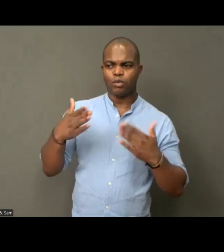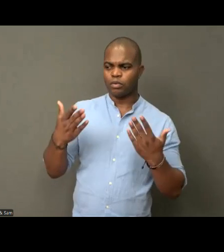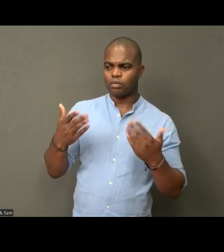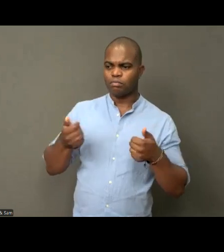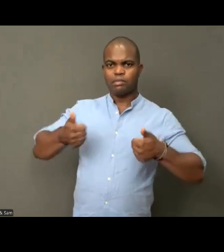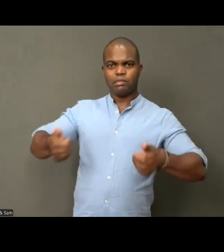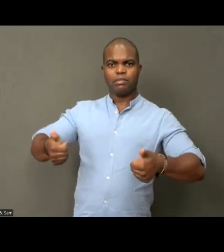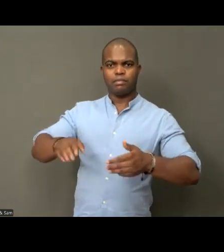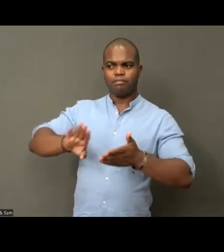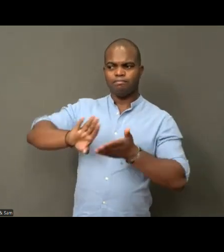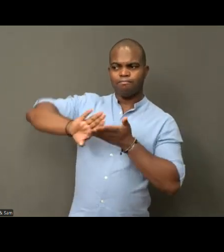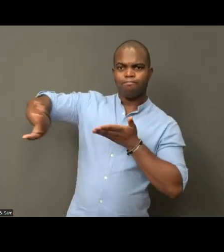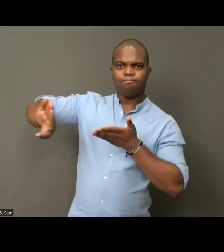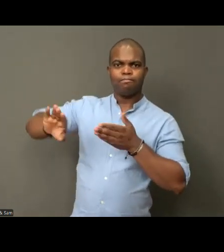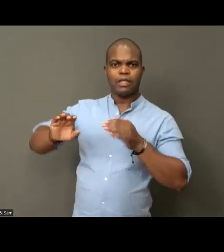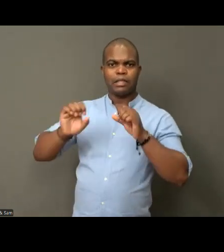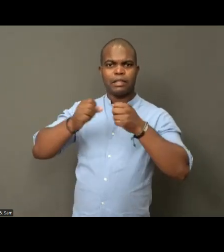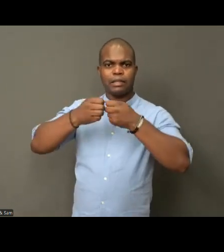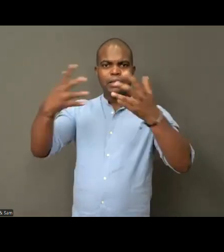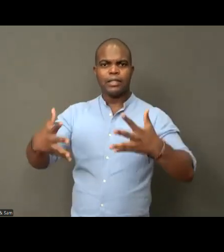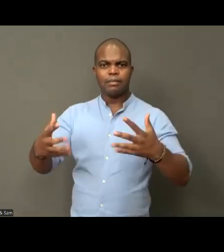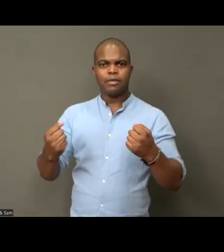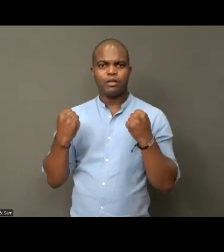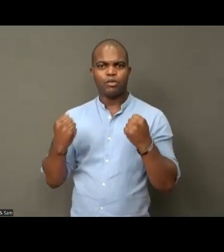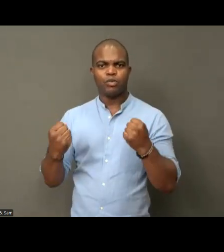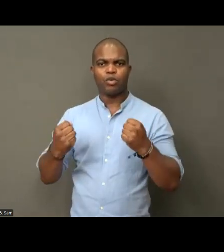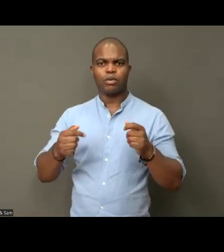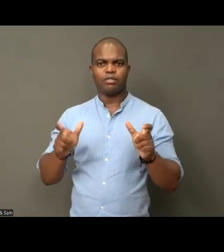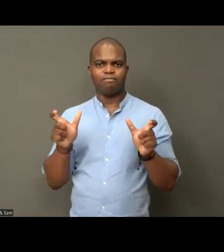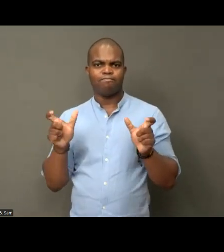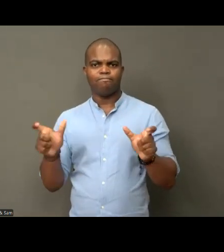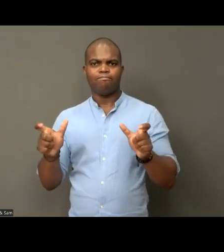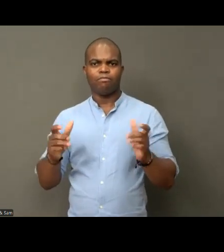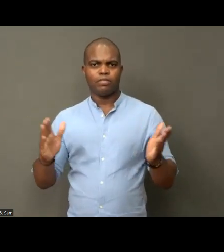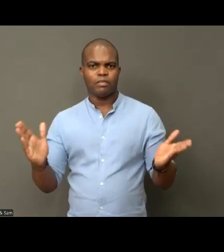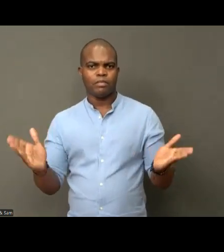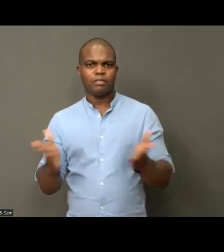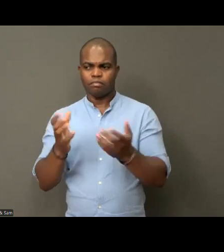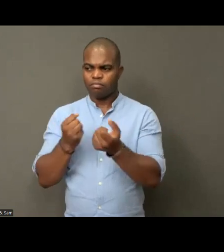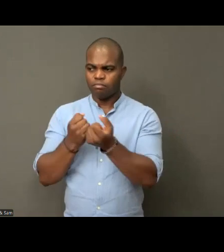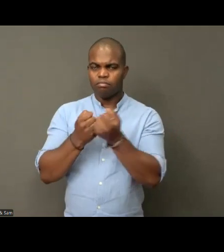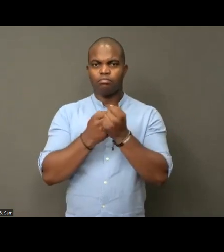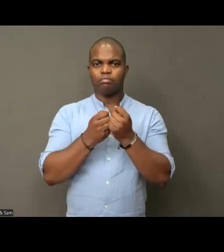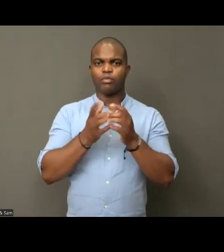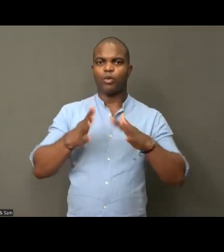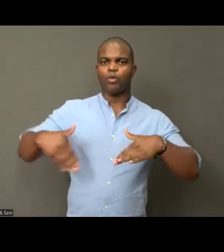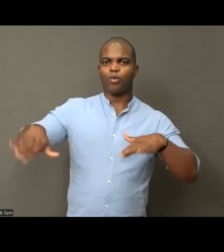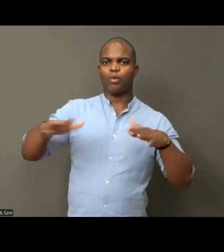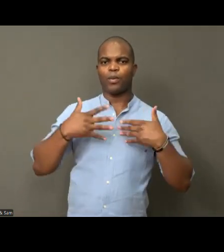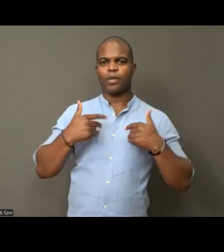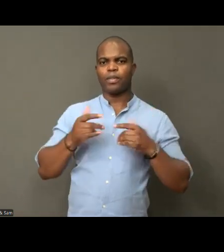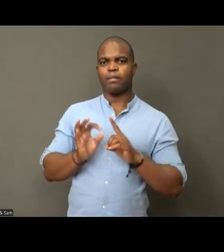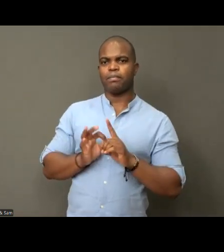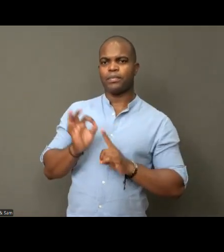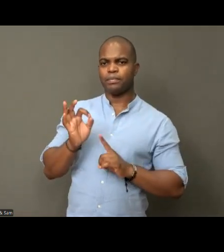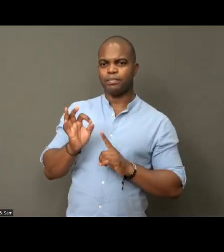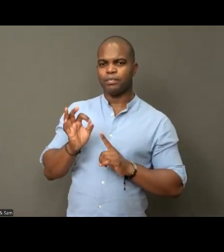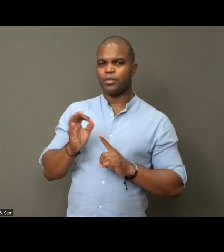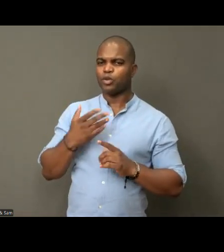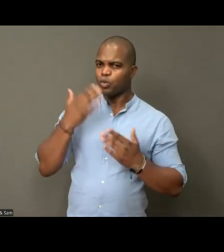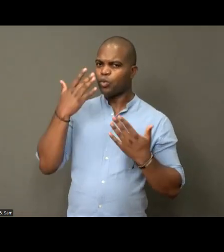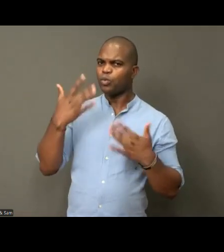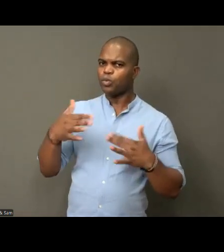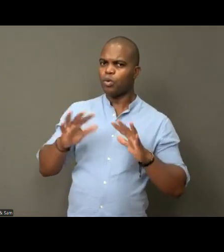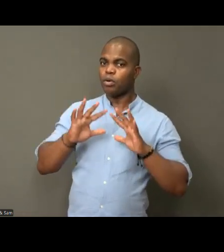das pessoas. Em primeiro lugar, nós sabemos que nós temos realmente desafios globais que requerem a colaboração de